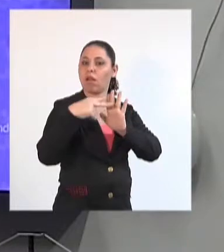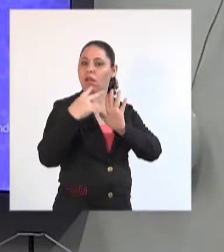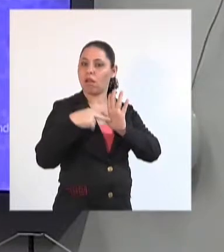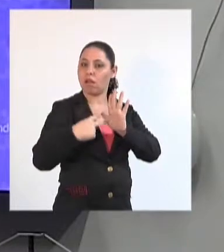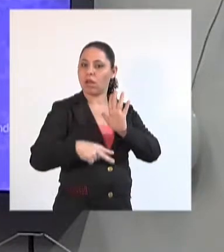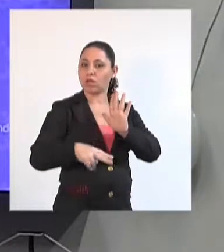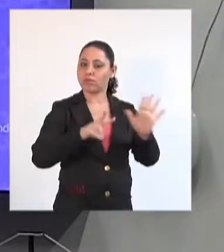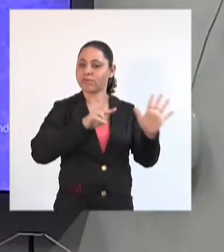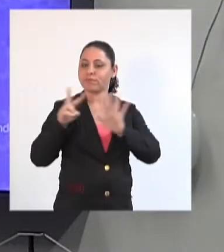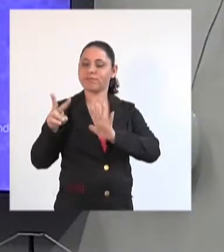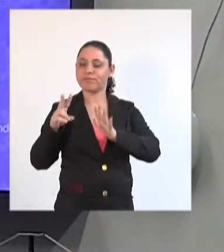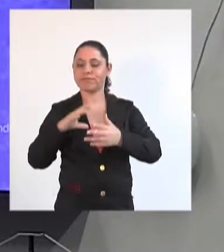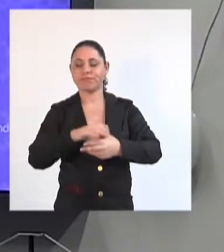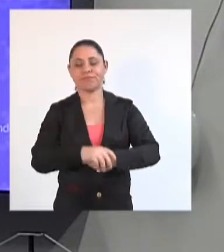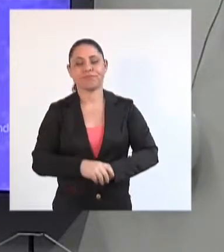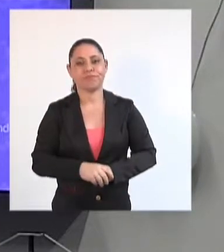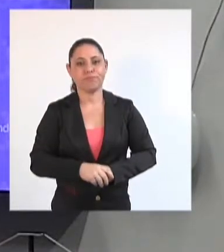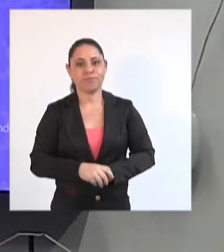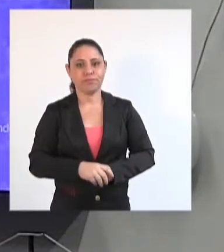semana.